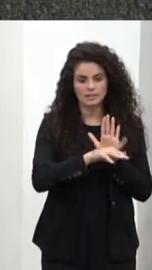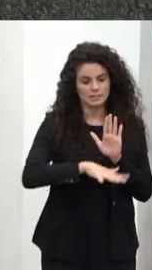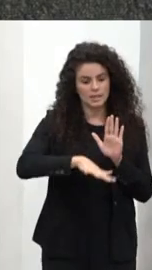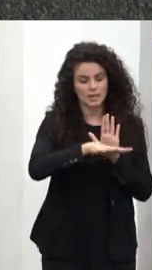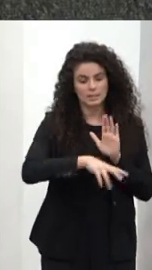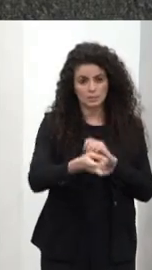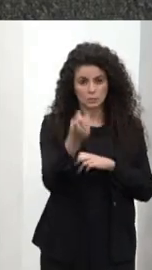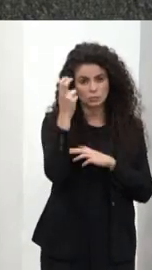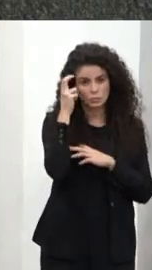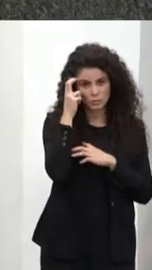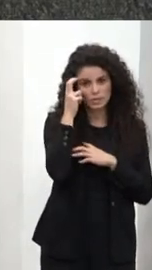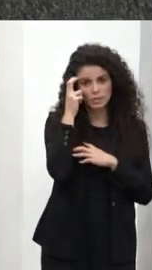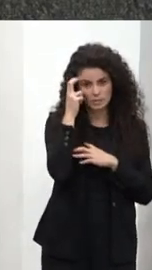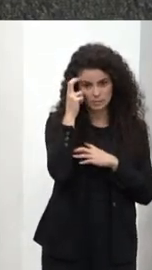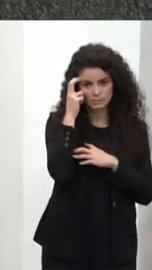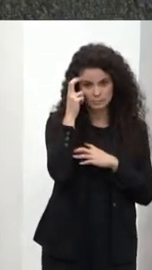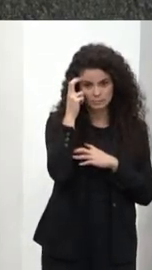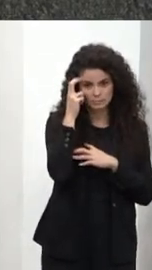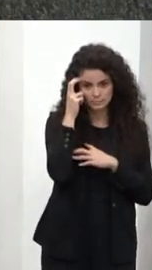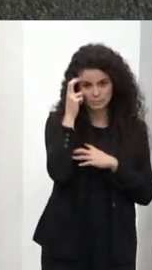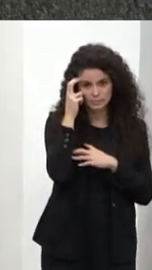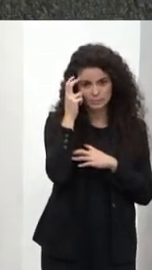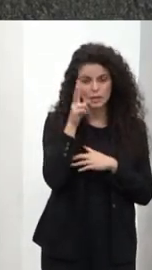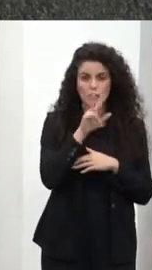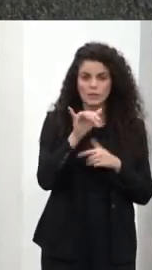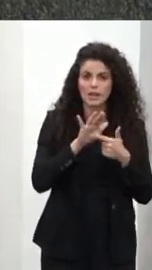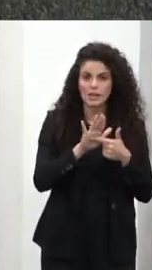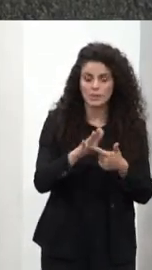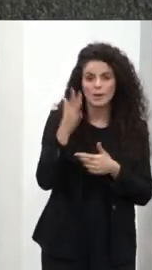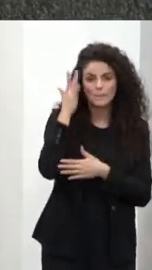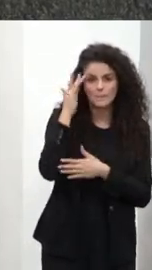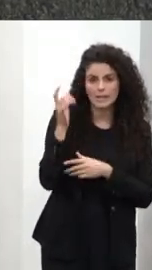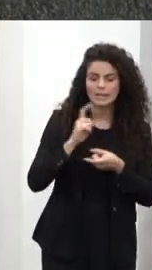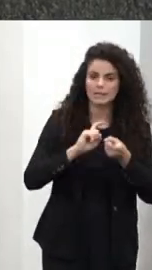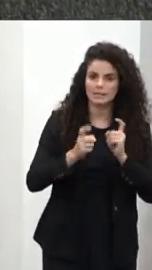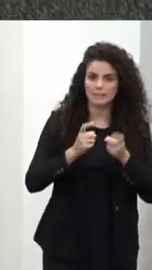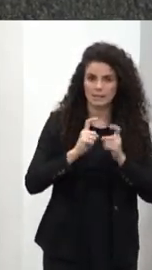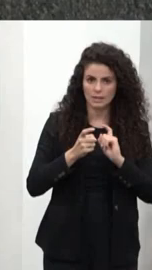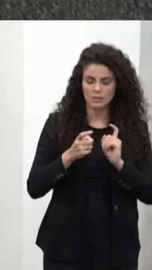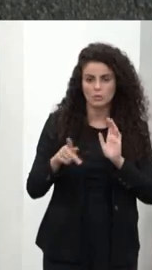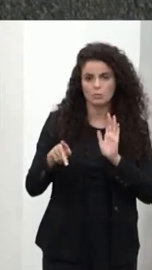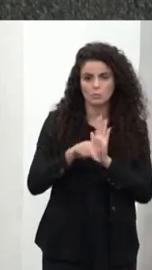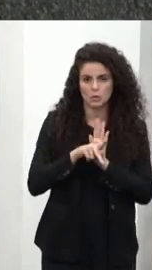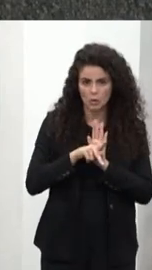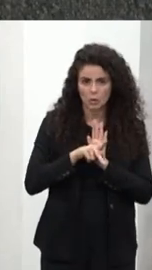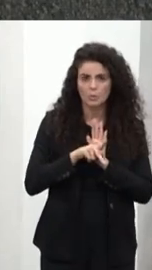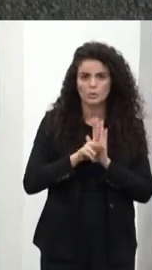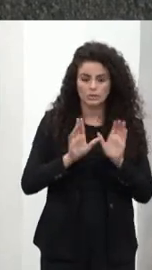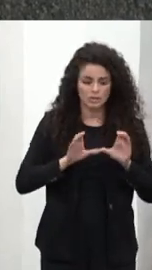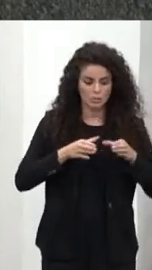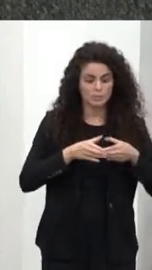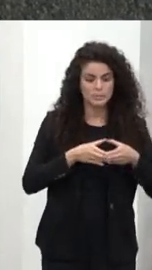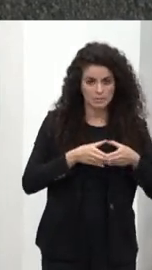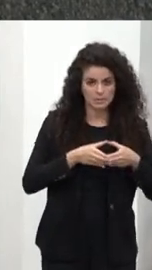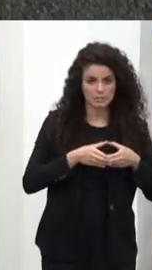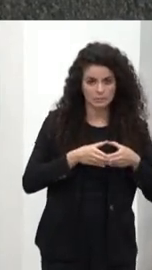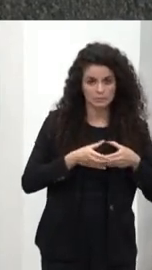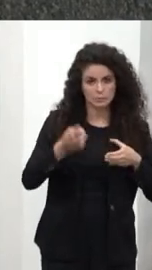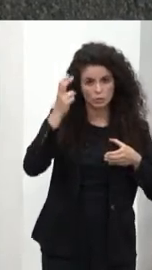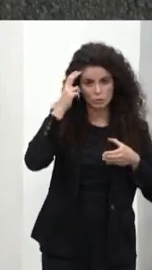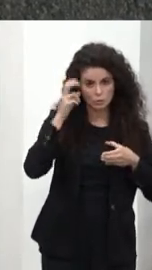cultural do Qual deputado da Luciana carminatti apresentará amanhã na nossa reunião ordinária da comissão bem como a gente